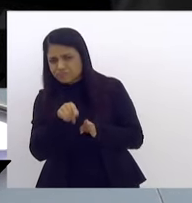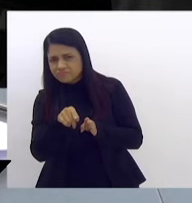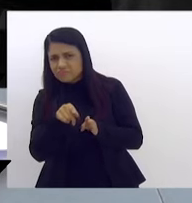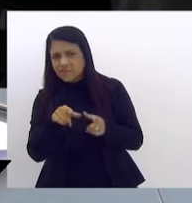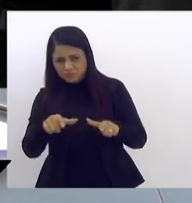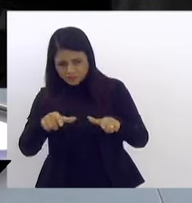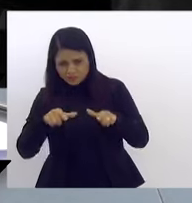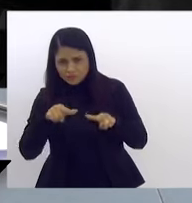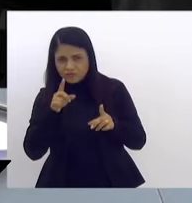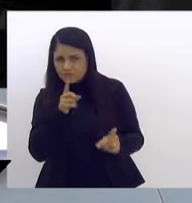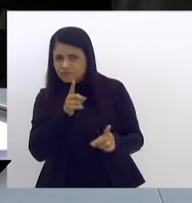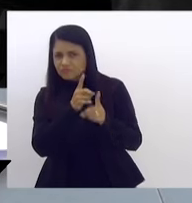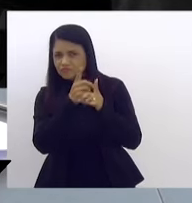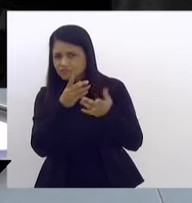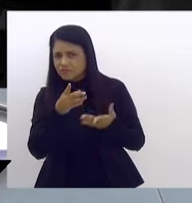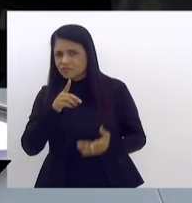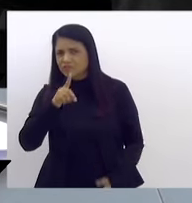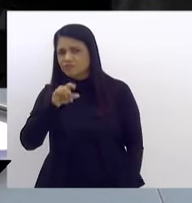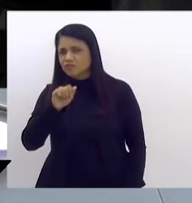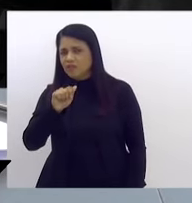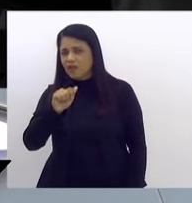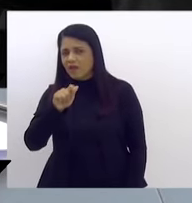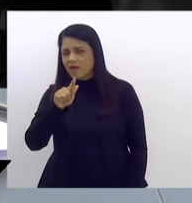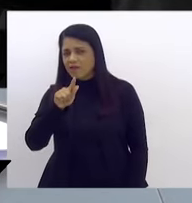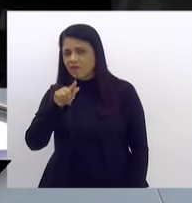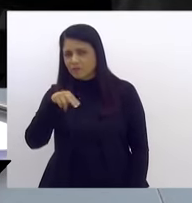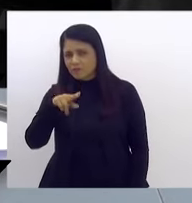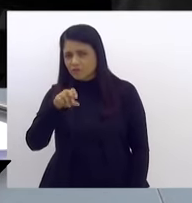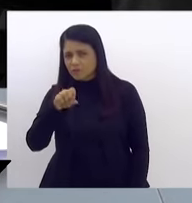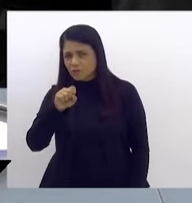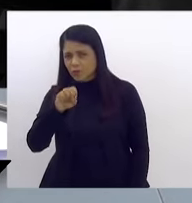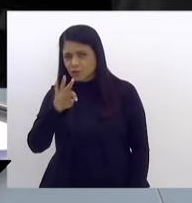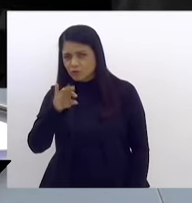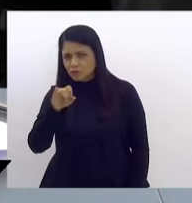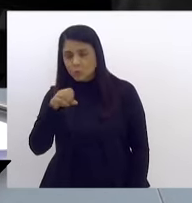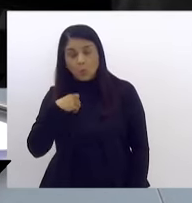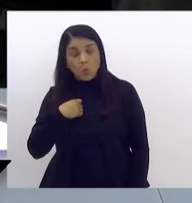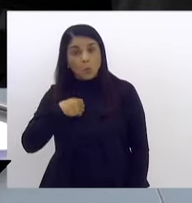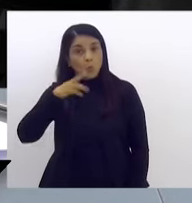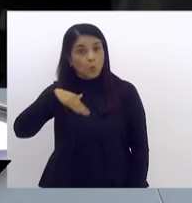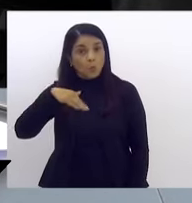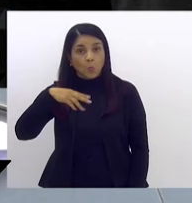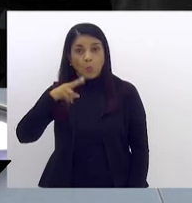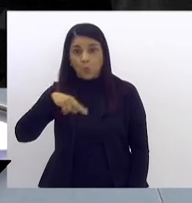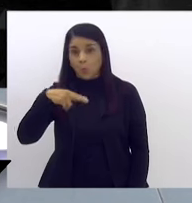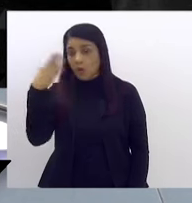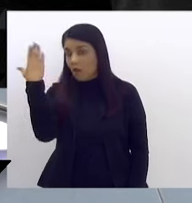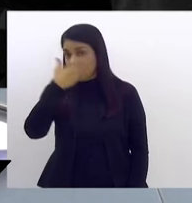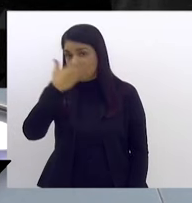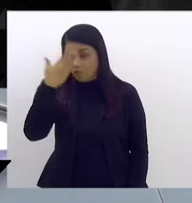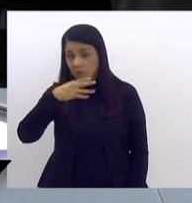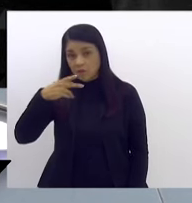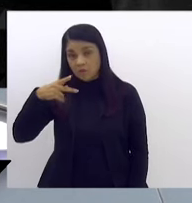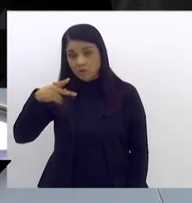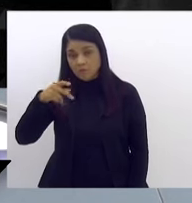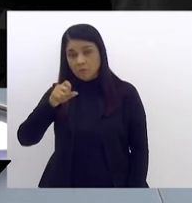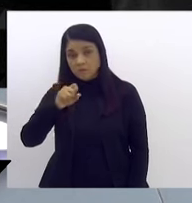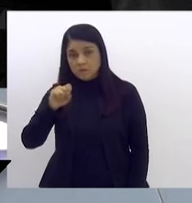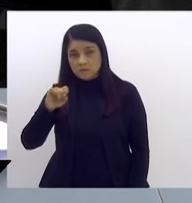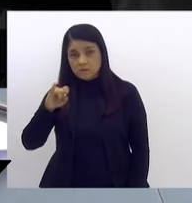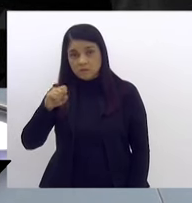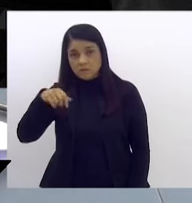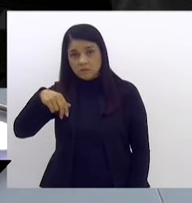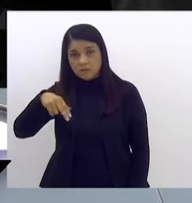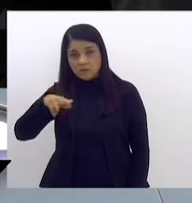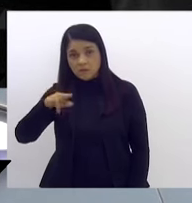tenho alguma experiência também nessa área eu jamais vi psiquiatra aplicar e vossa excelência tem